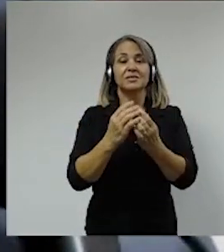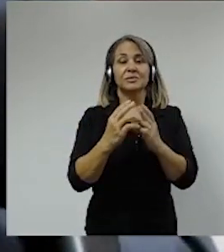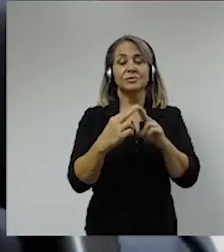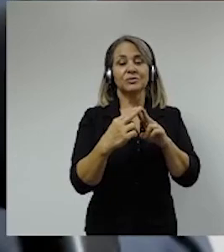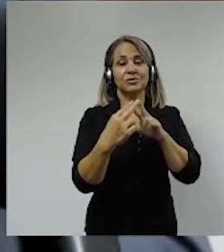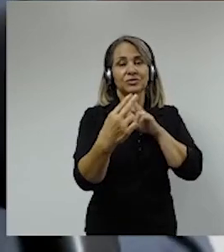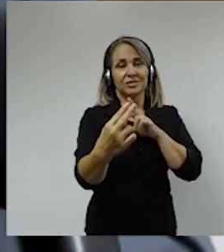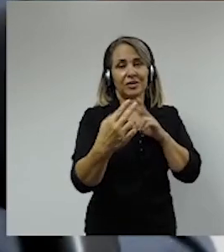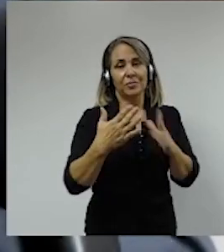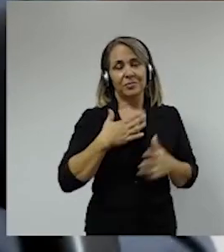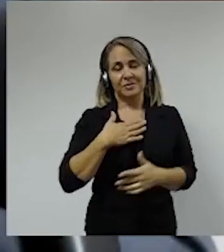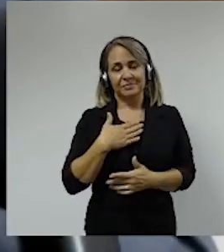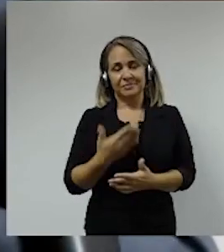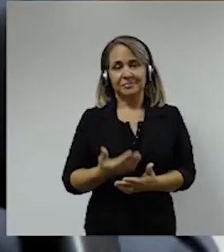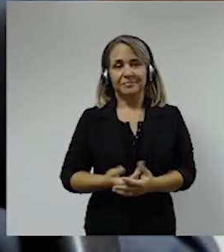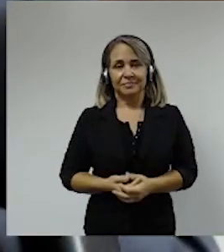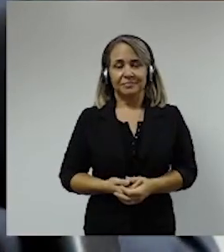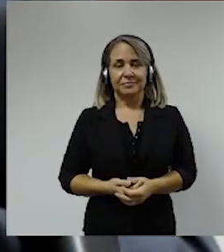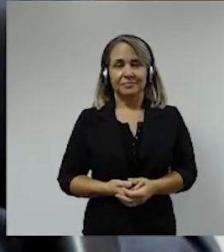mundo. Então,